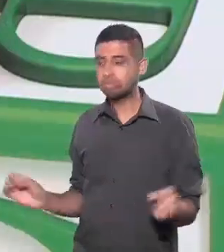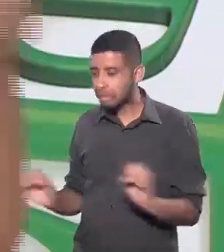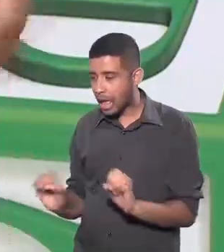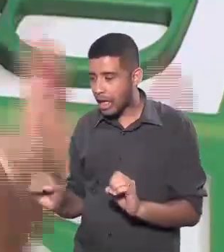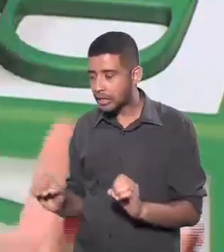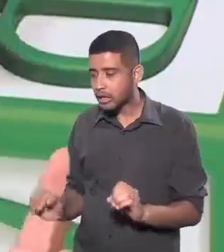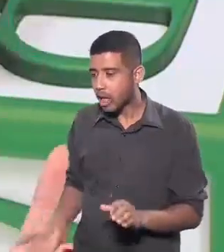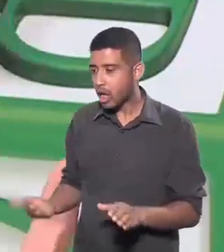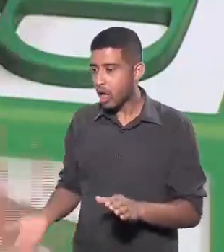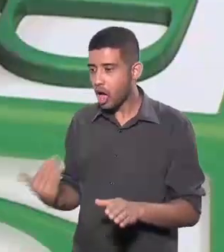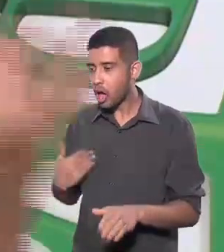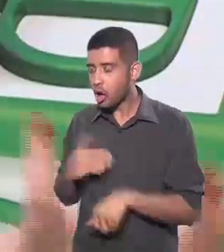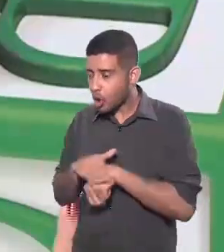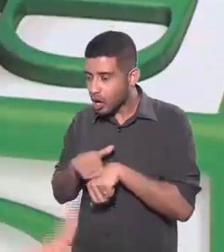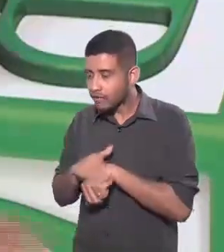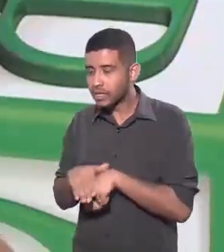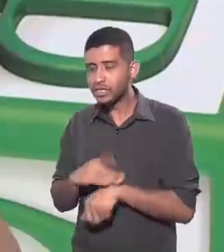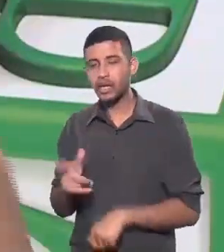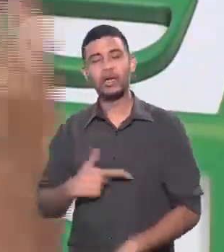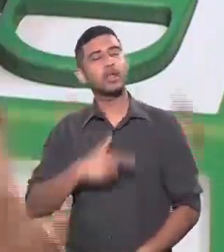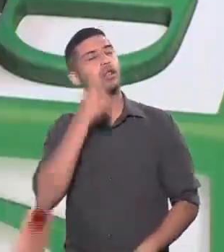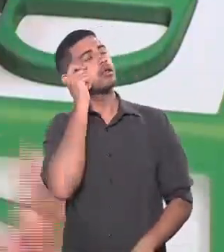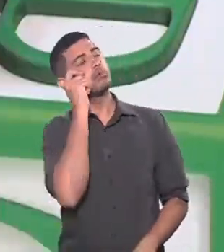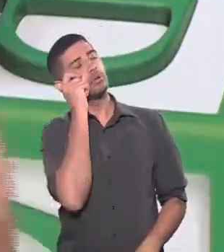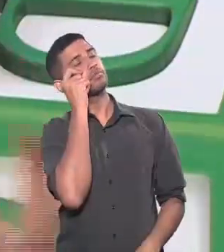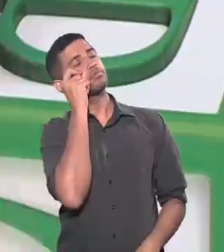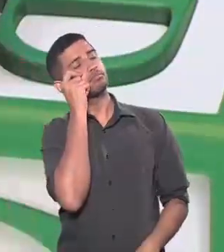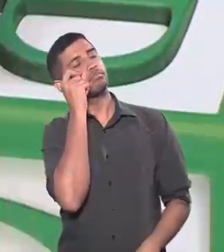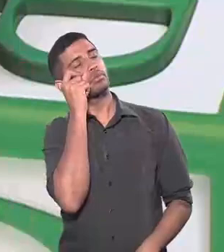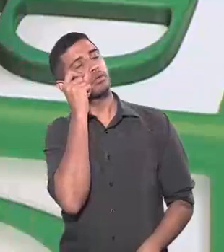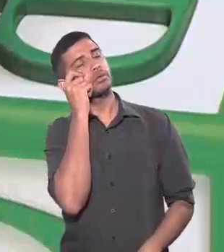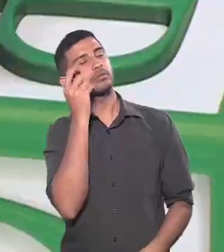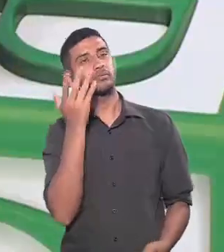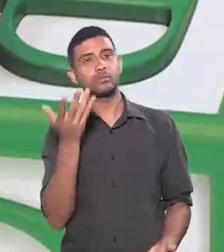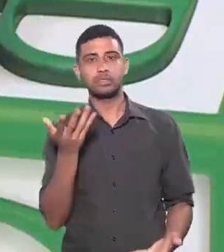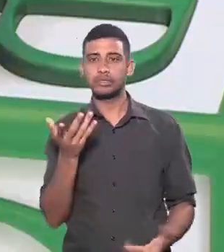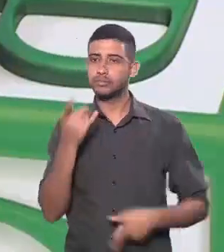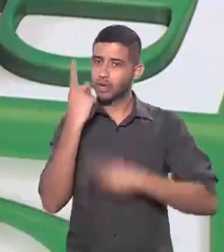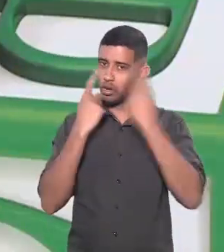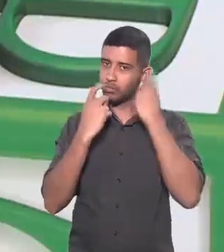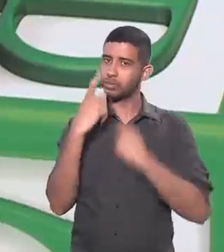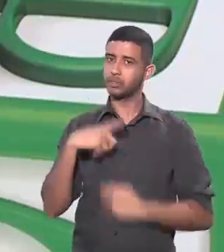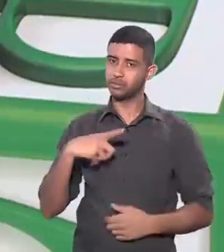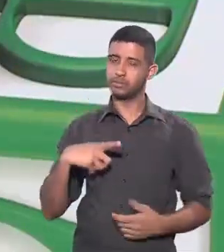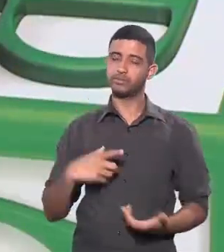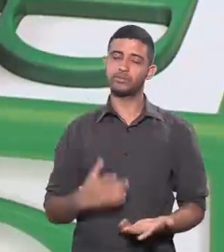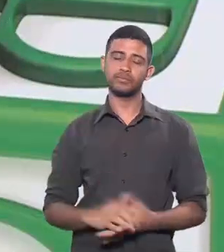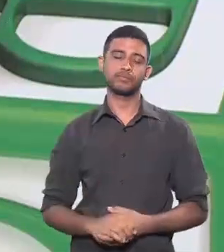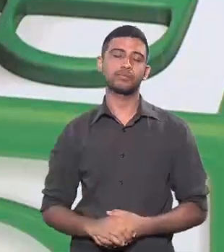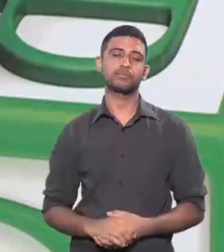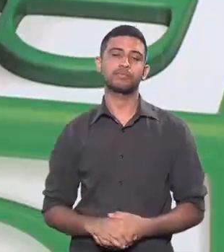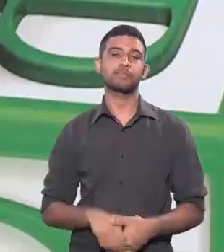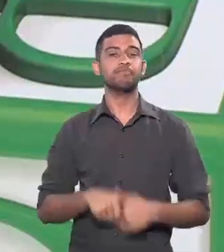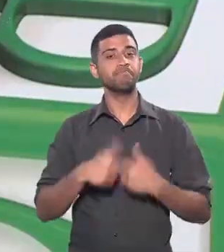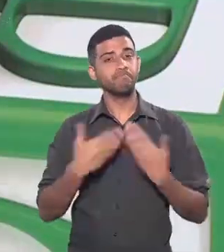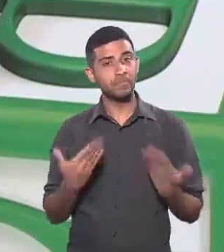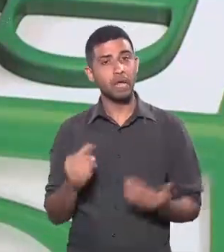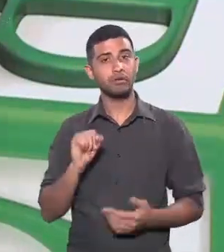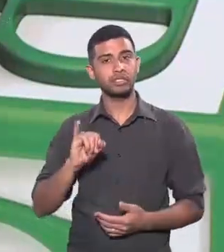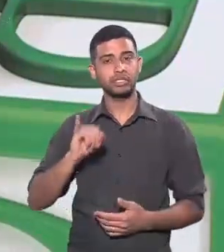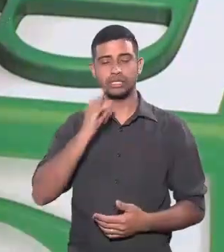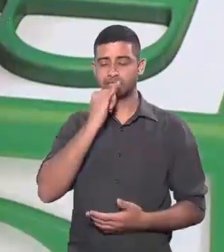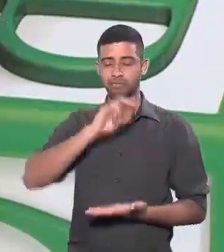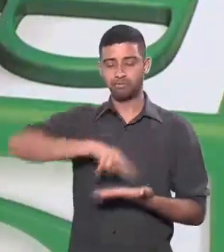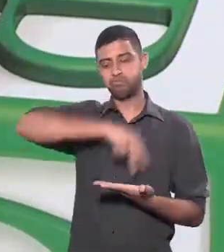Que você tenta acordar a criança, conversar com a criança e ela está não responsiva. Entendi. Isso sim que é preocupante. Então, se é